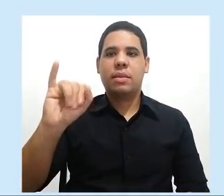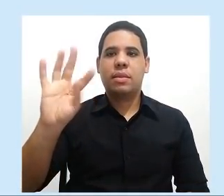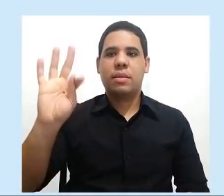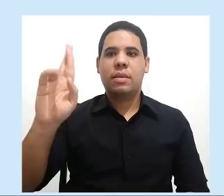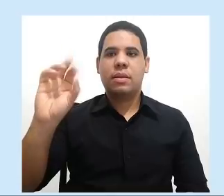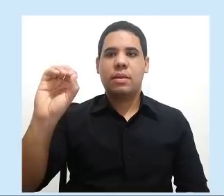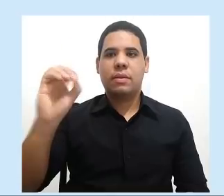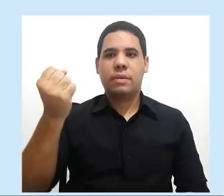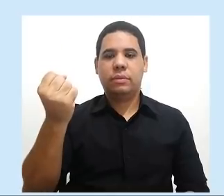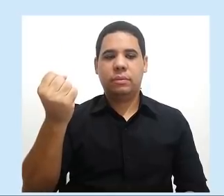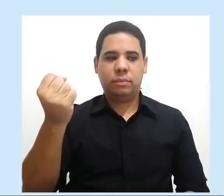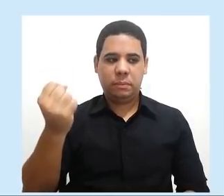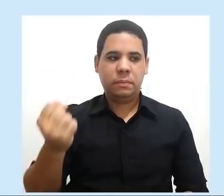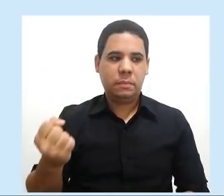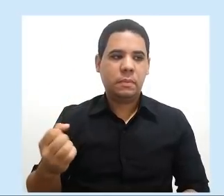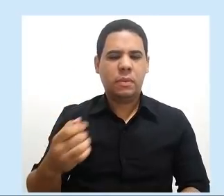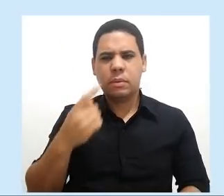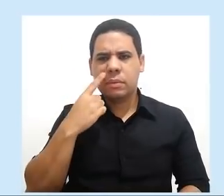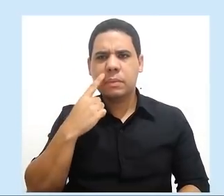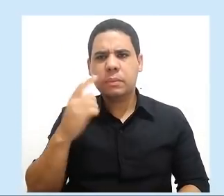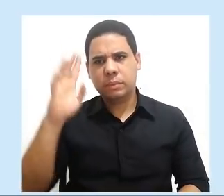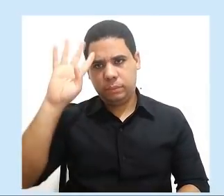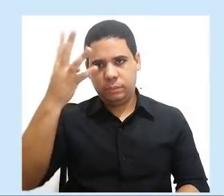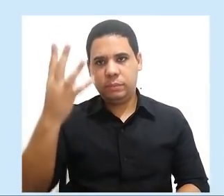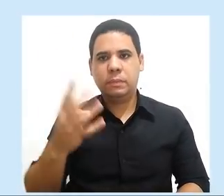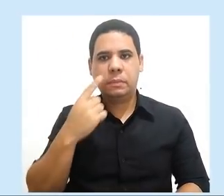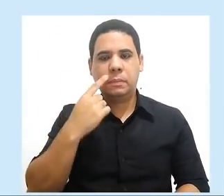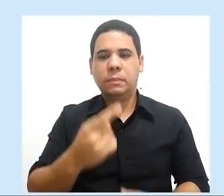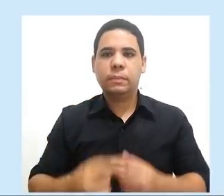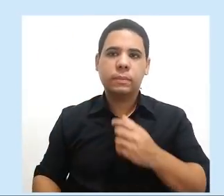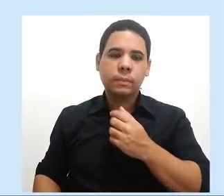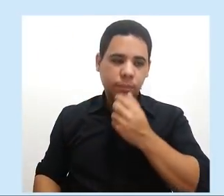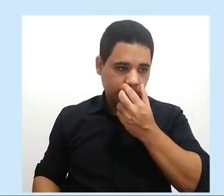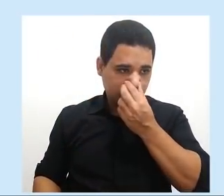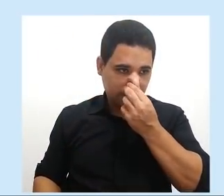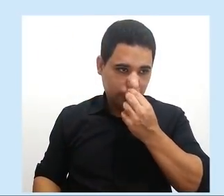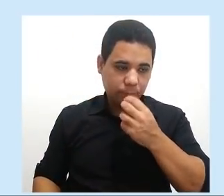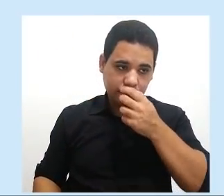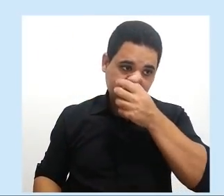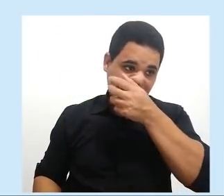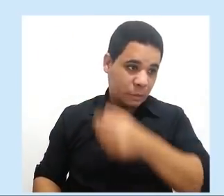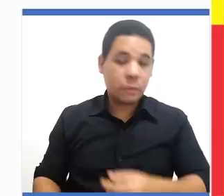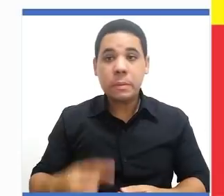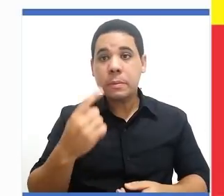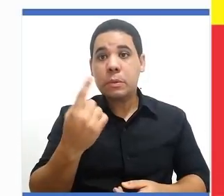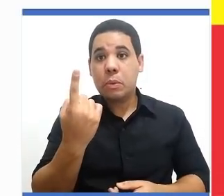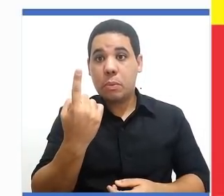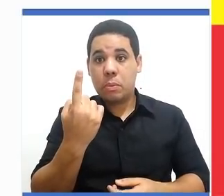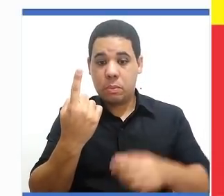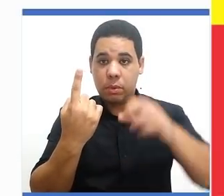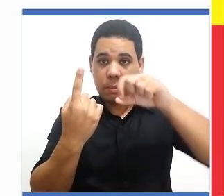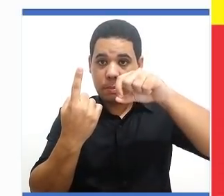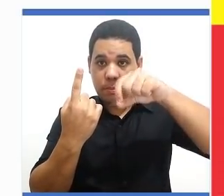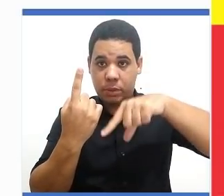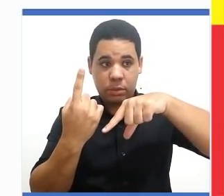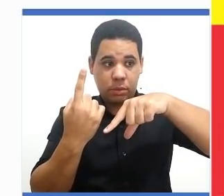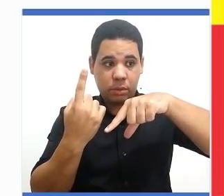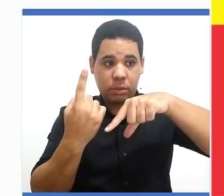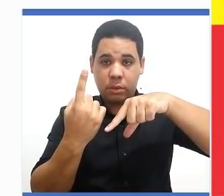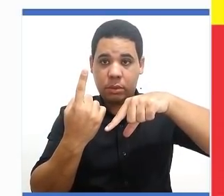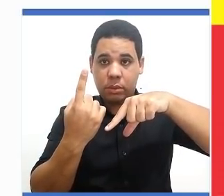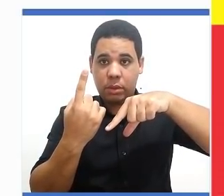metro, mas está em litro, que é outra unidade de medida, que é a unidade de capacidade. Vamos para a resolução